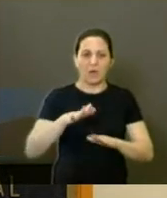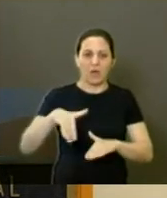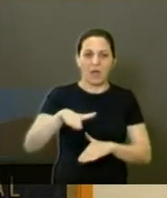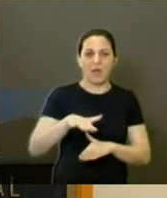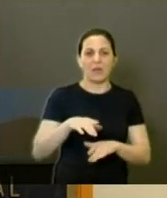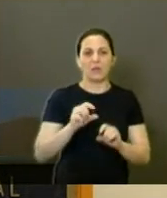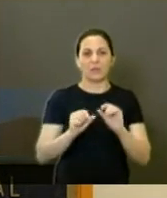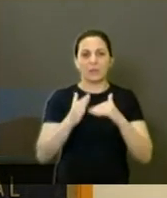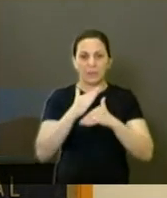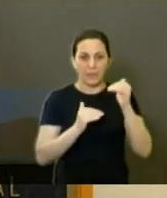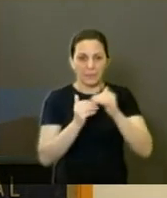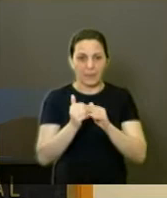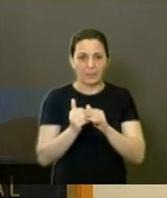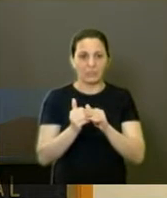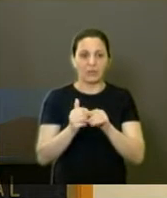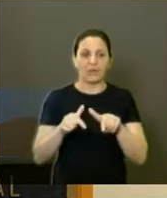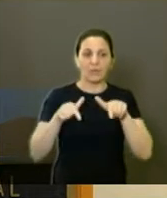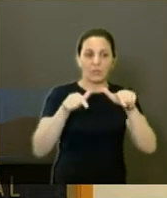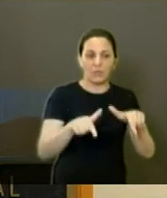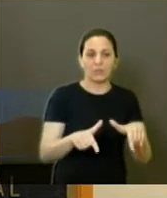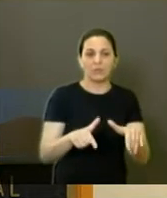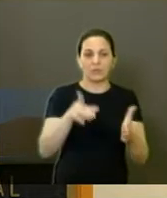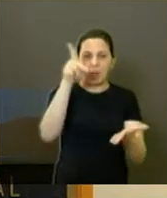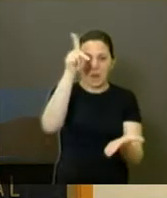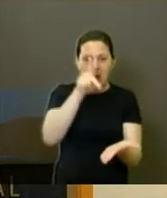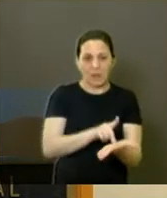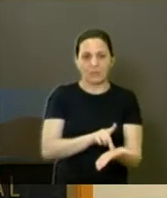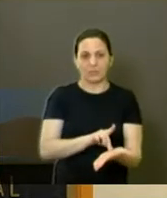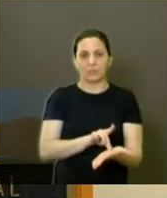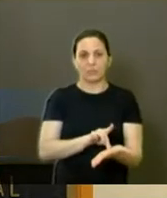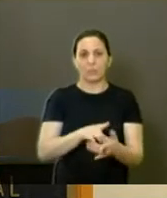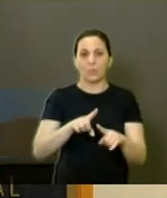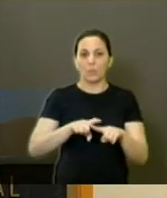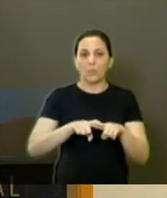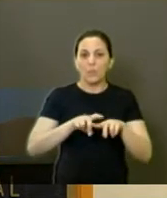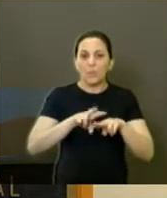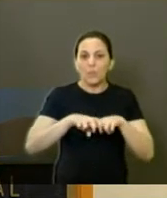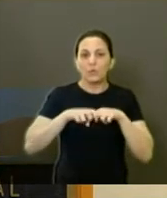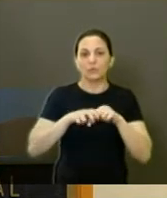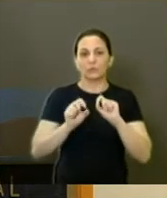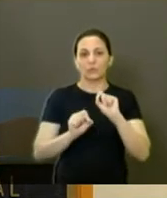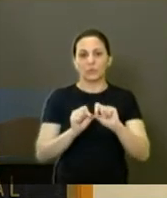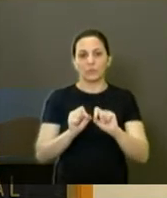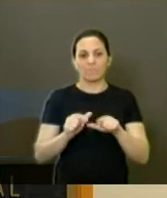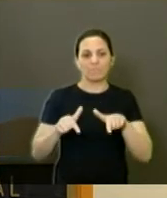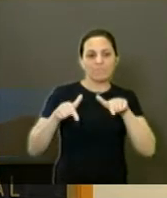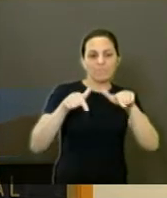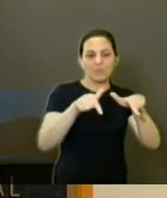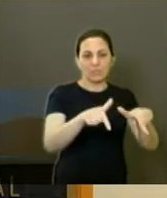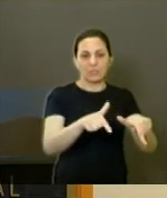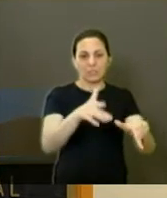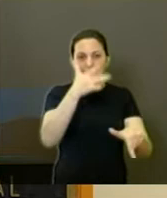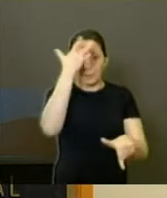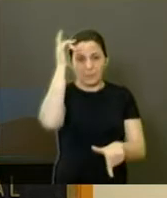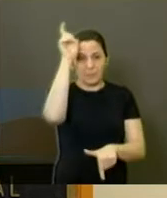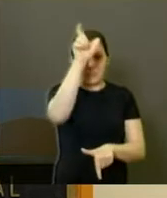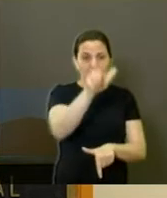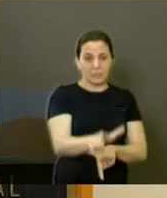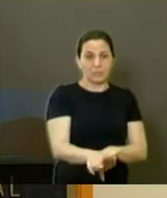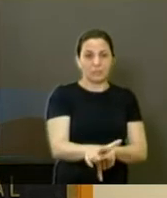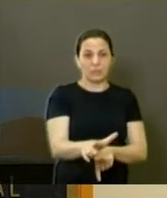presente é autêntico, pois, de fato, se homenageia uma das figuras